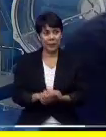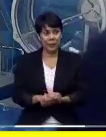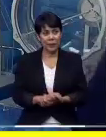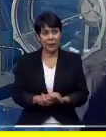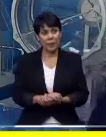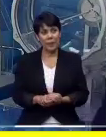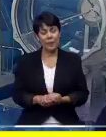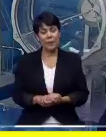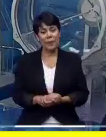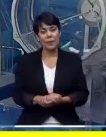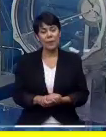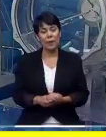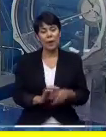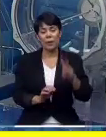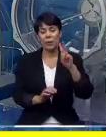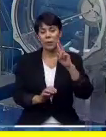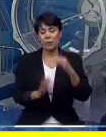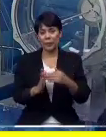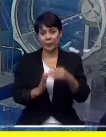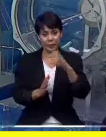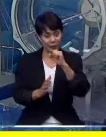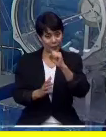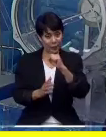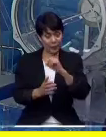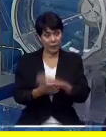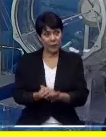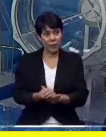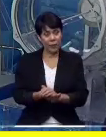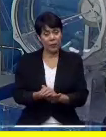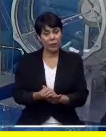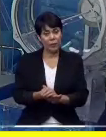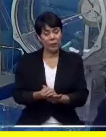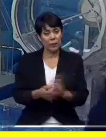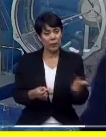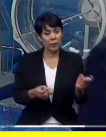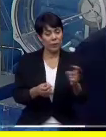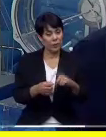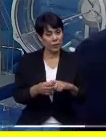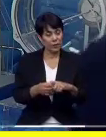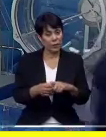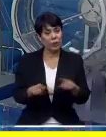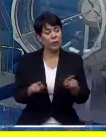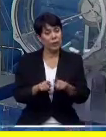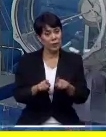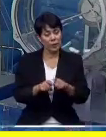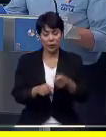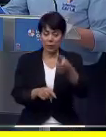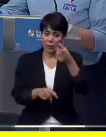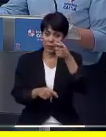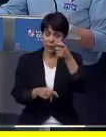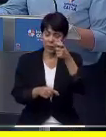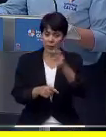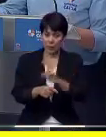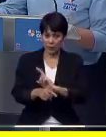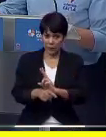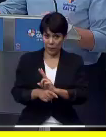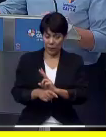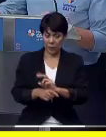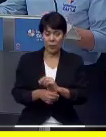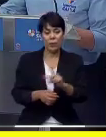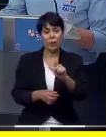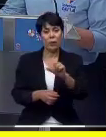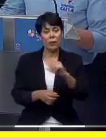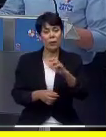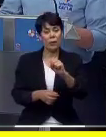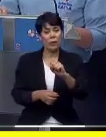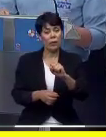Paulo. Sempre de segunda a sábado. Este procedimento de reabastecimento do globo acompanhado pelos nossos auditores, Lucas